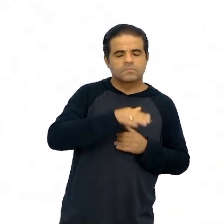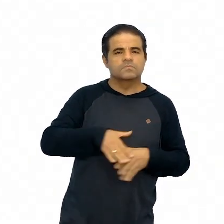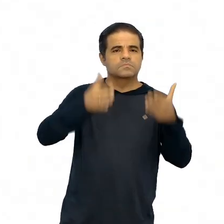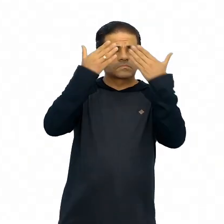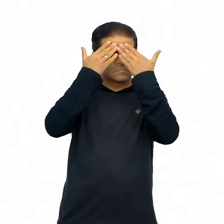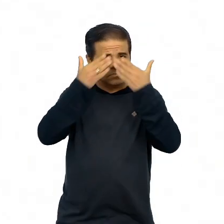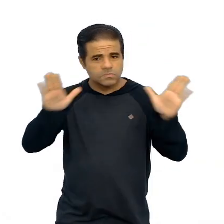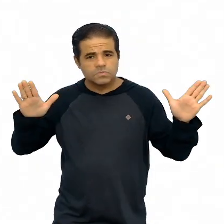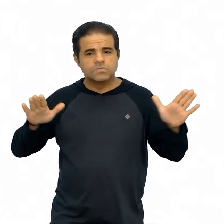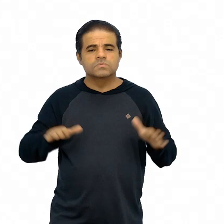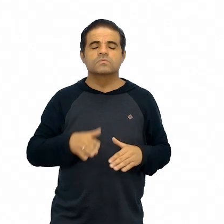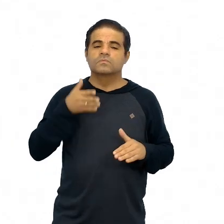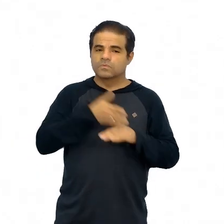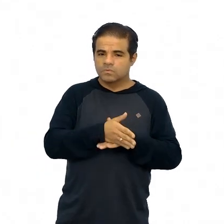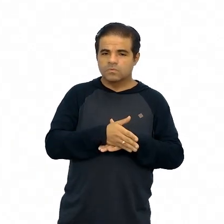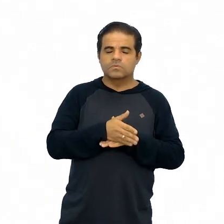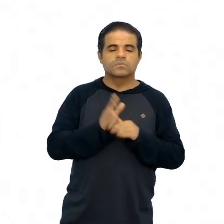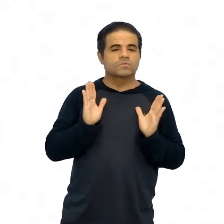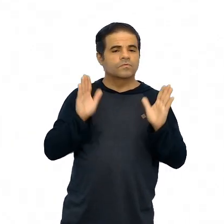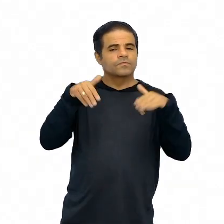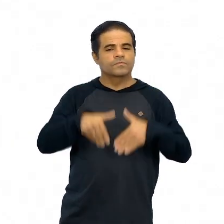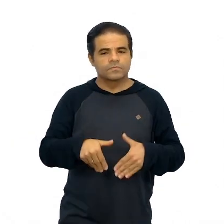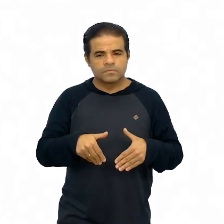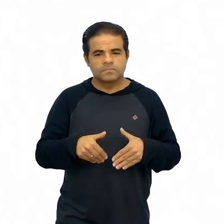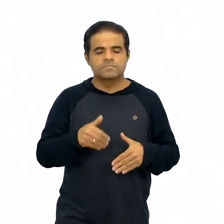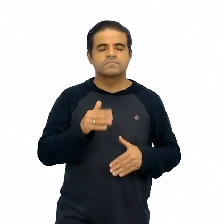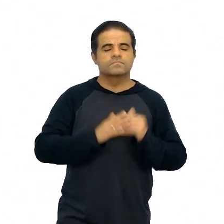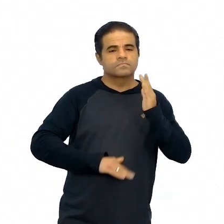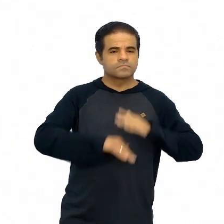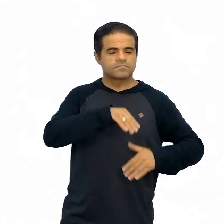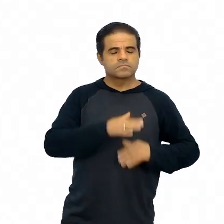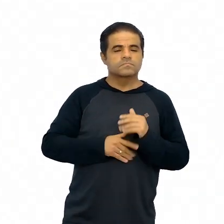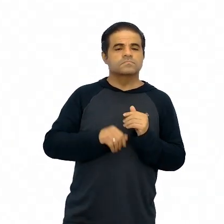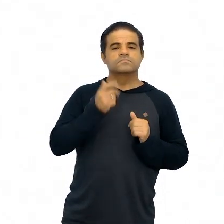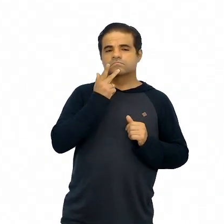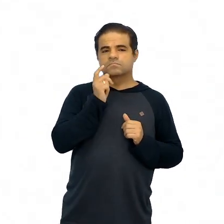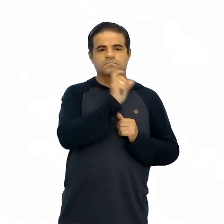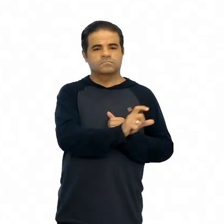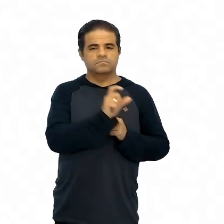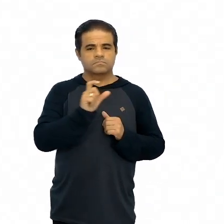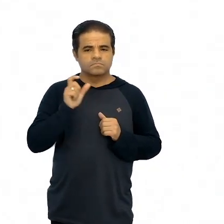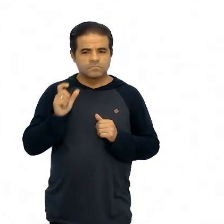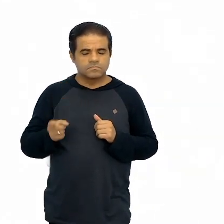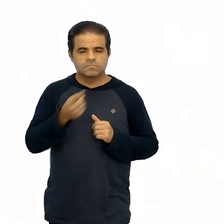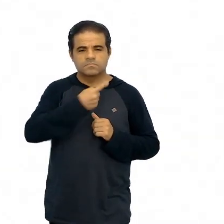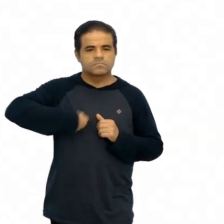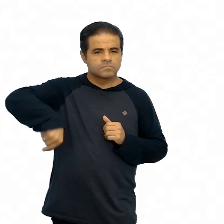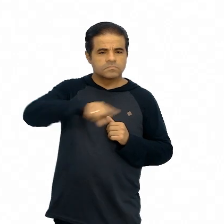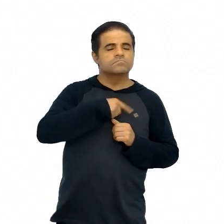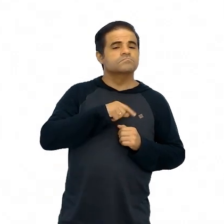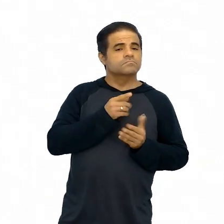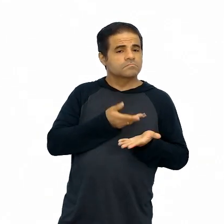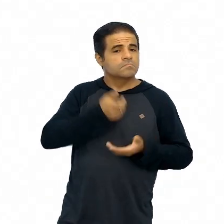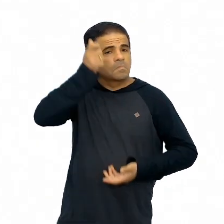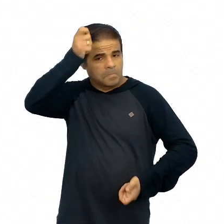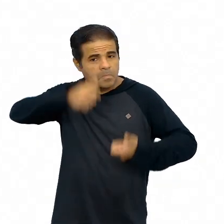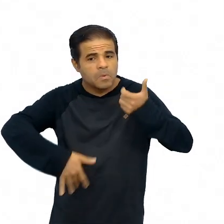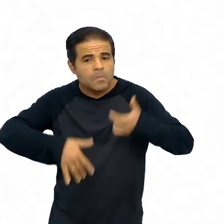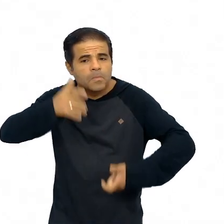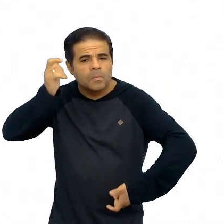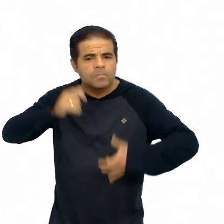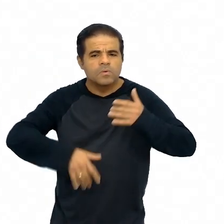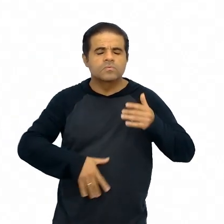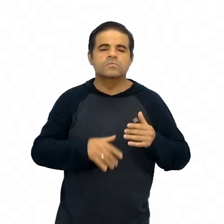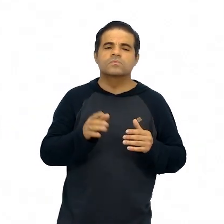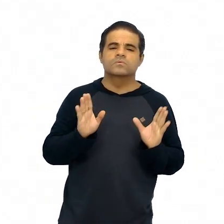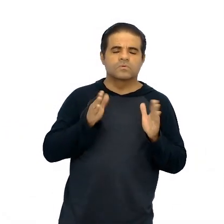panorama do que foi colocado, as palavras, né, com o nosso entendimento, o que foi